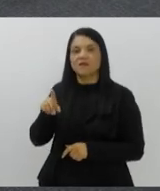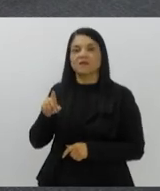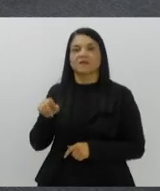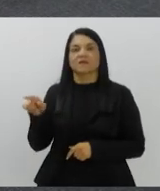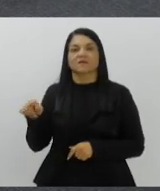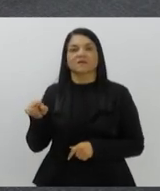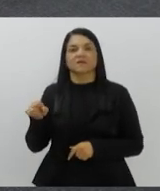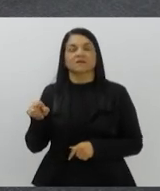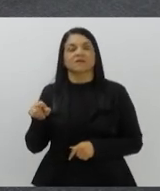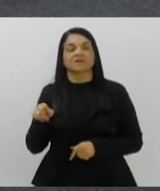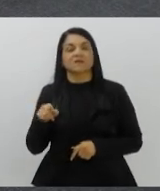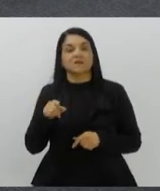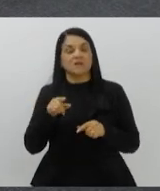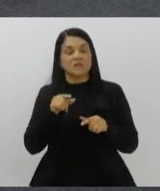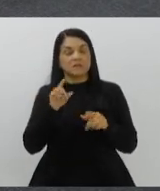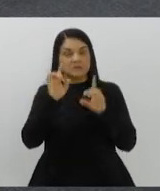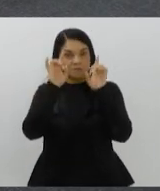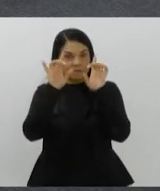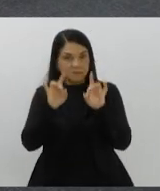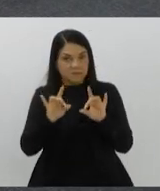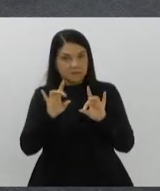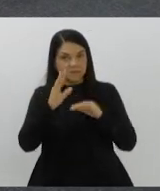do trabalhador da Fiocruz,